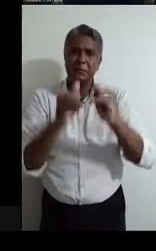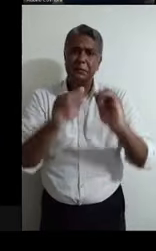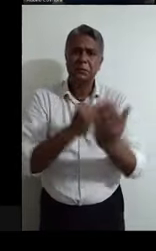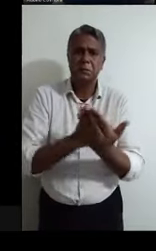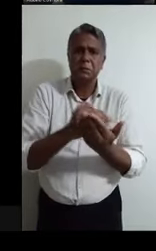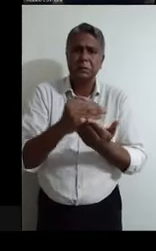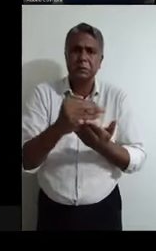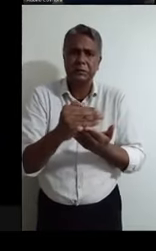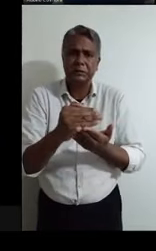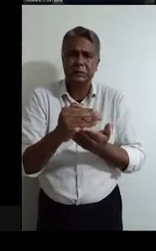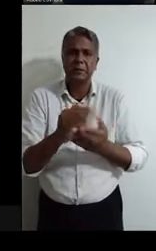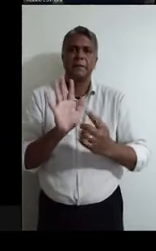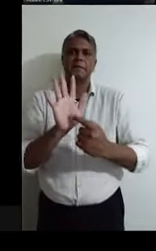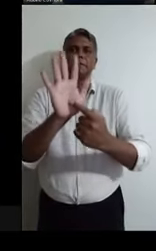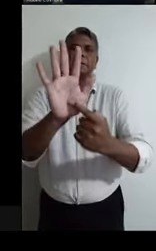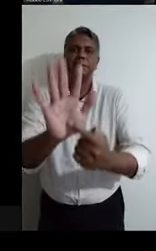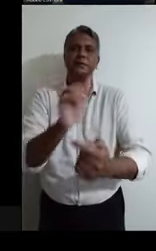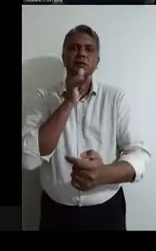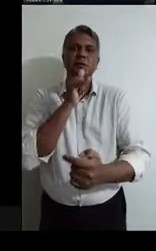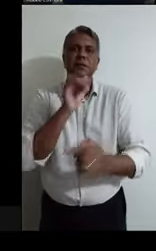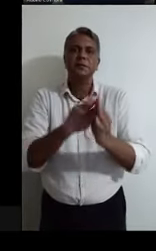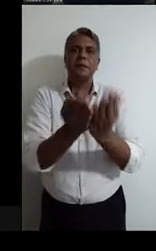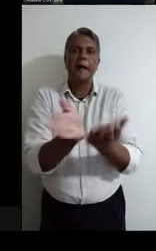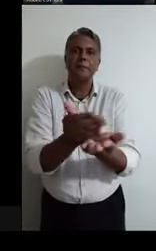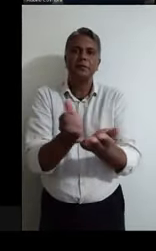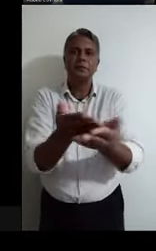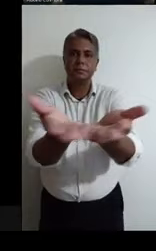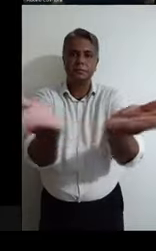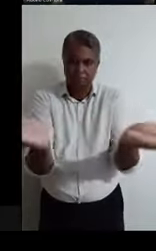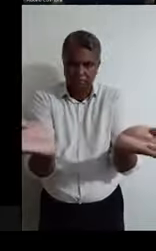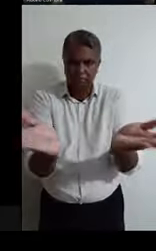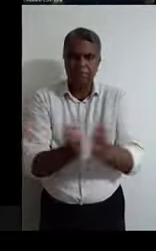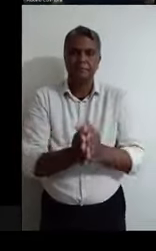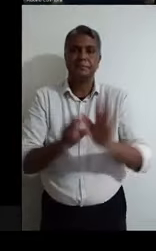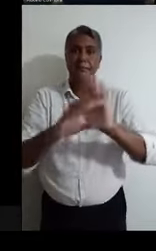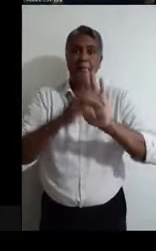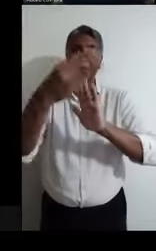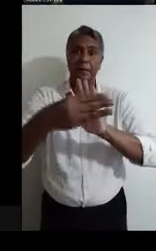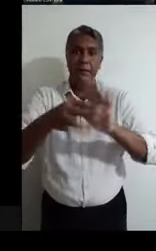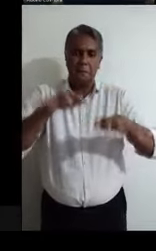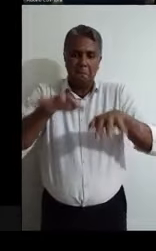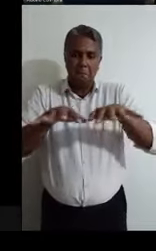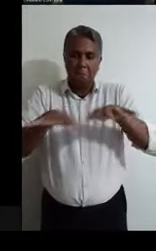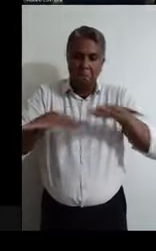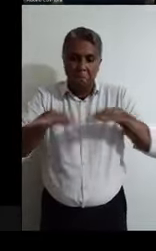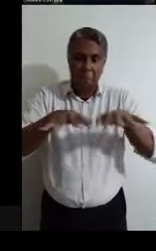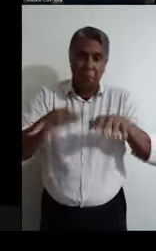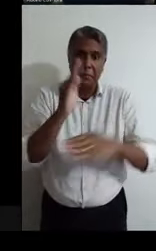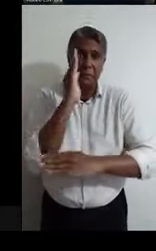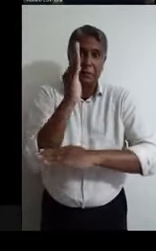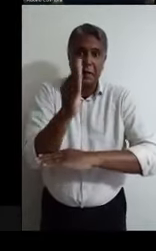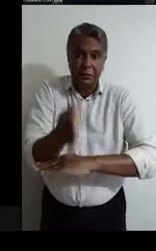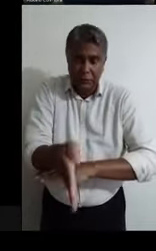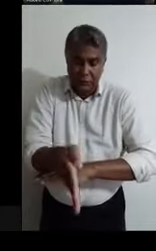ordem da apostila e os exemplos da apostila. O capítulo 3 se chama Movimento Retilíneo Uniformemente Variado,